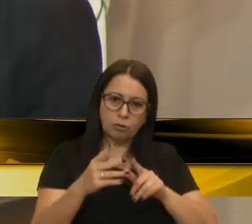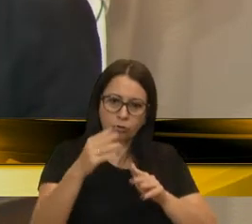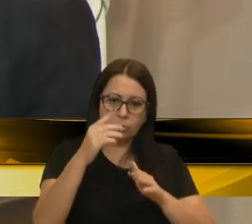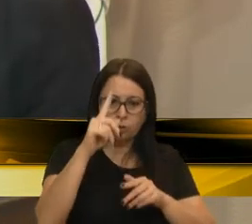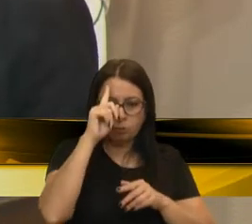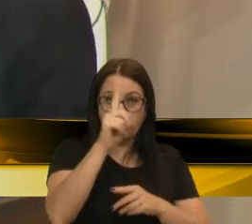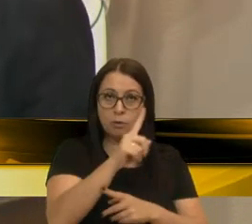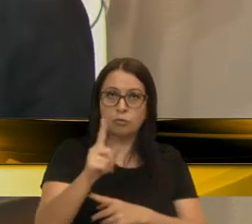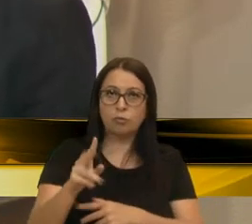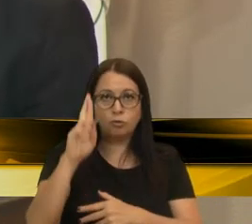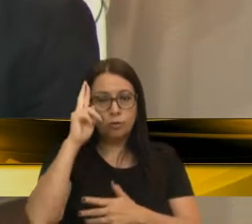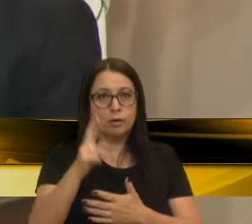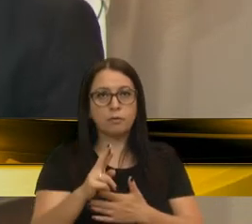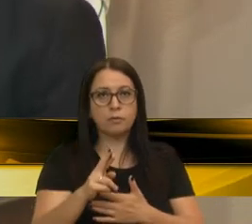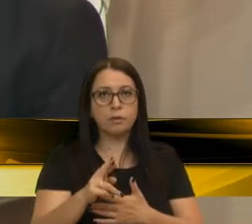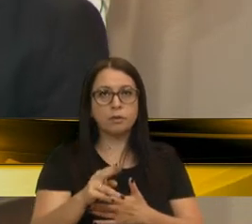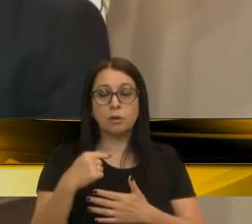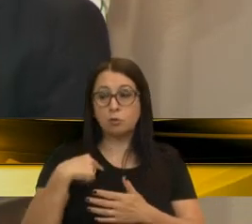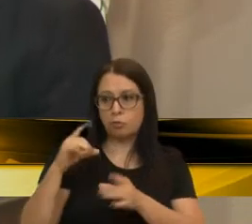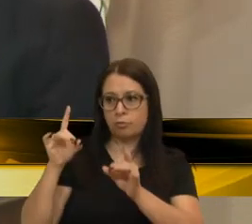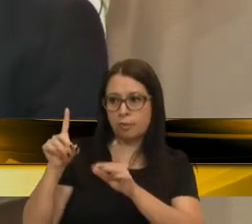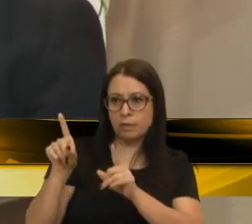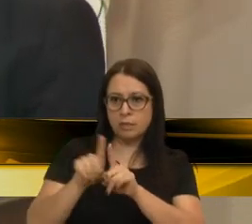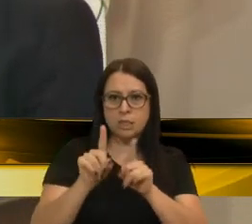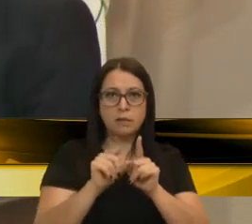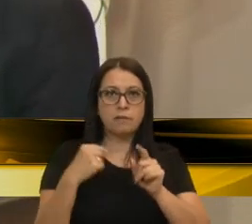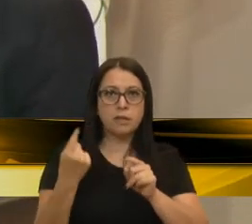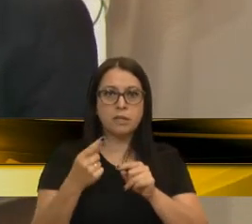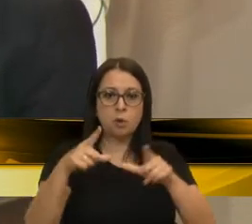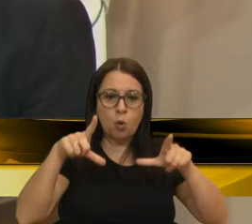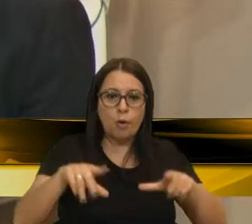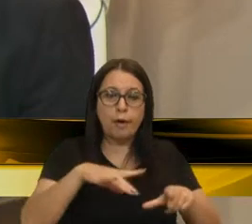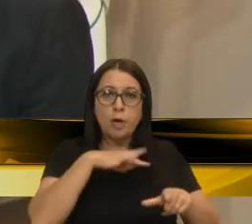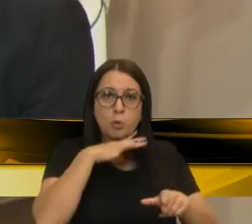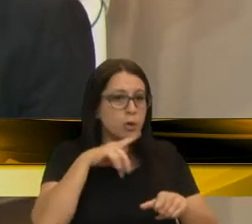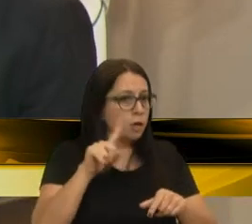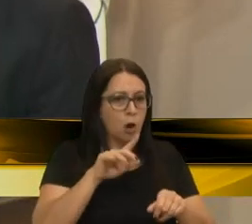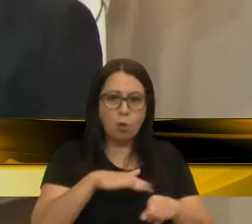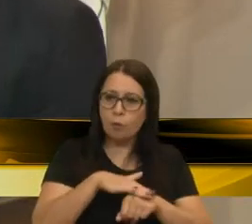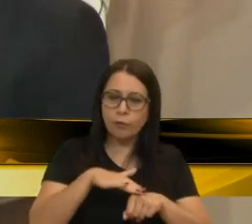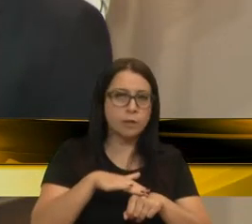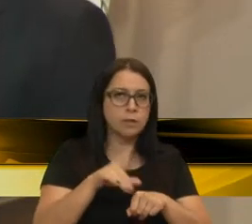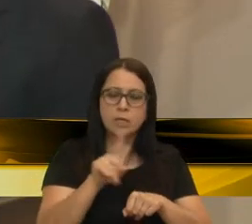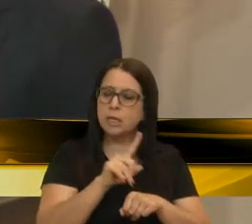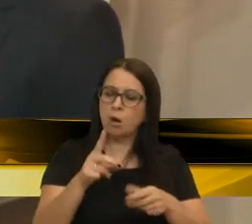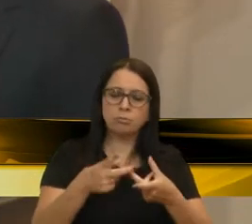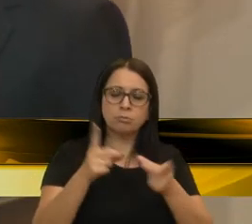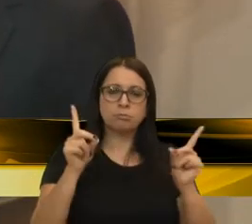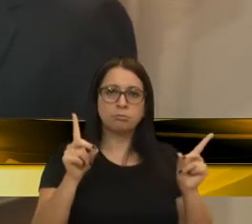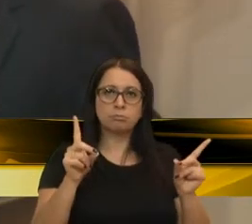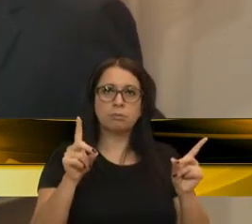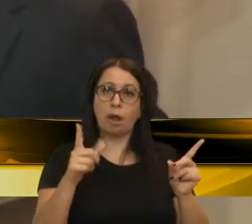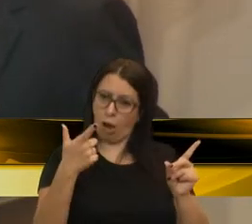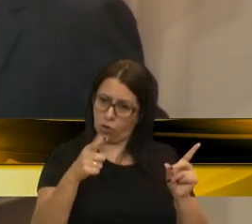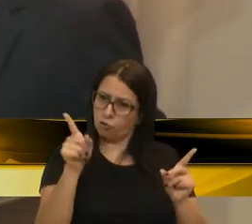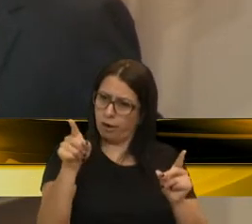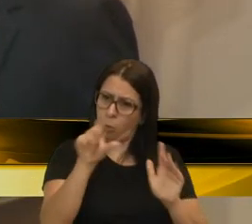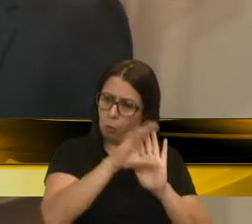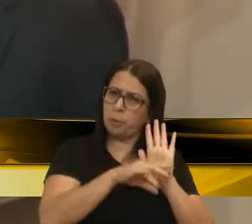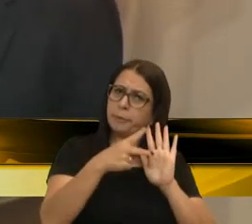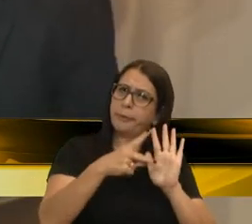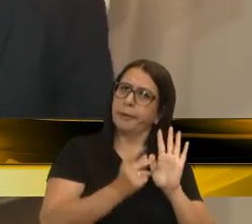do chefe, sou especialista em criar ambiente ruim, não dialogo e não sou democrática. Isso deve ser o currículo